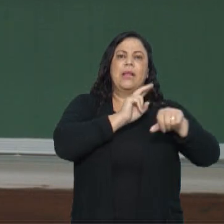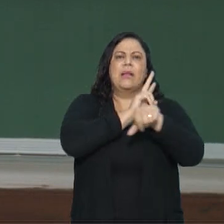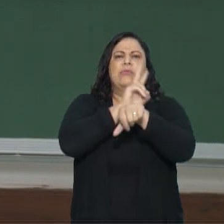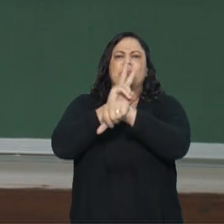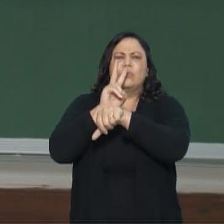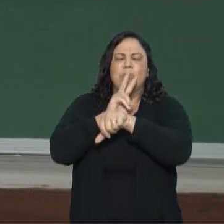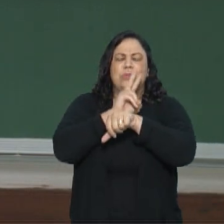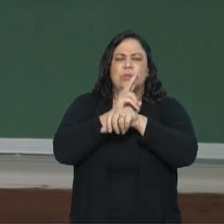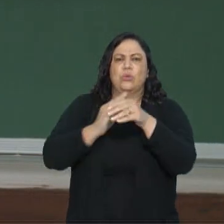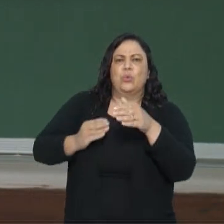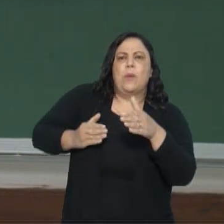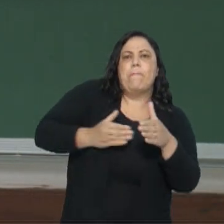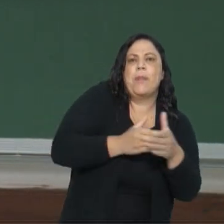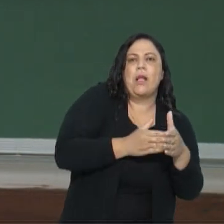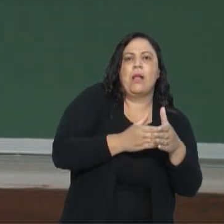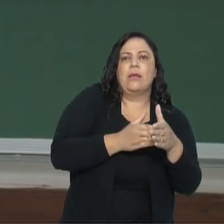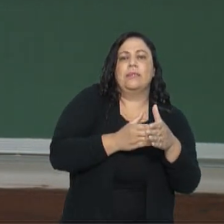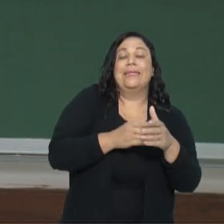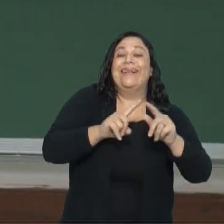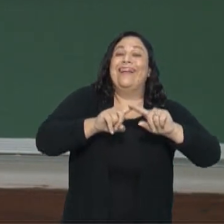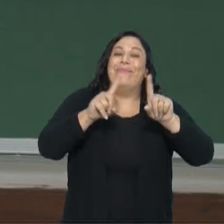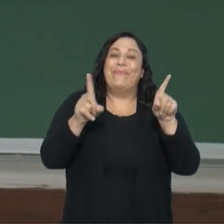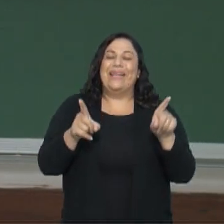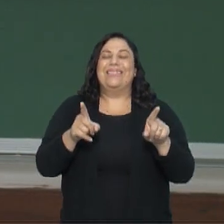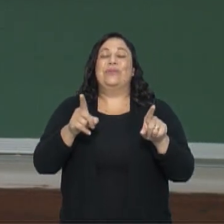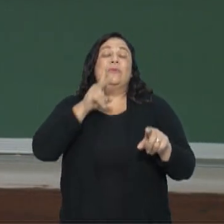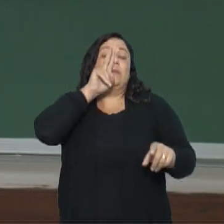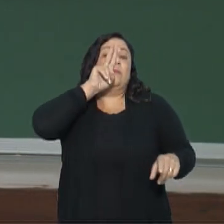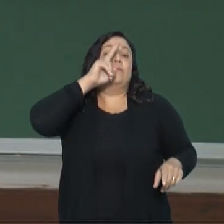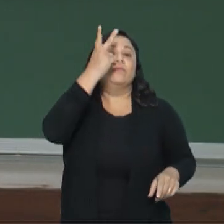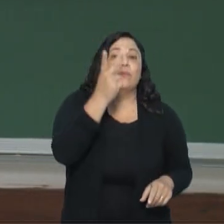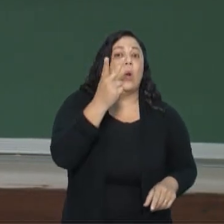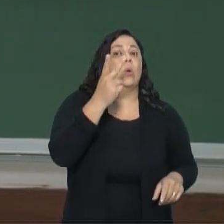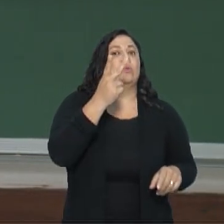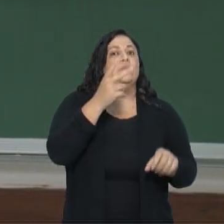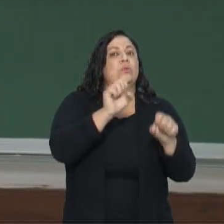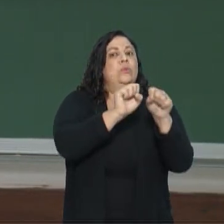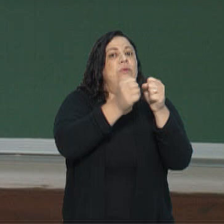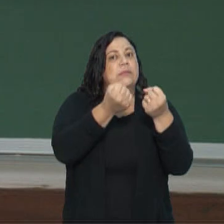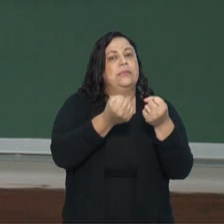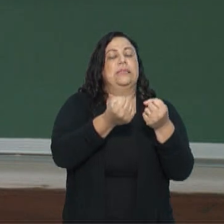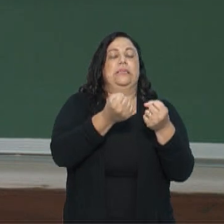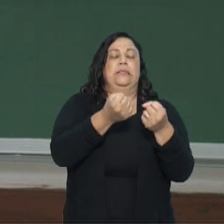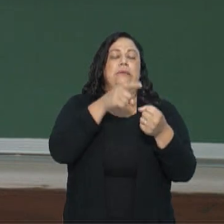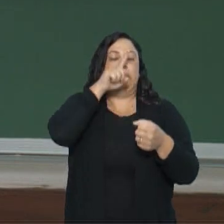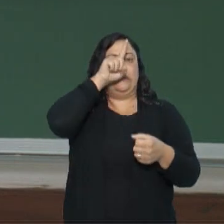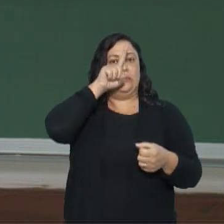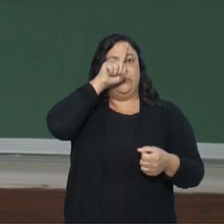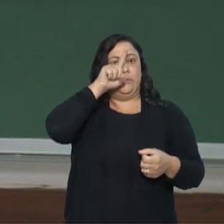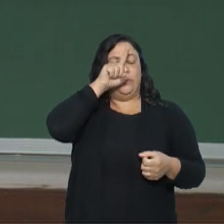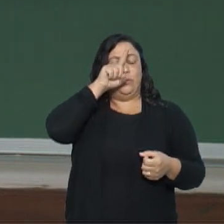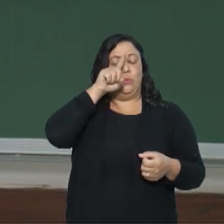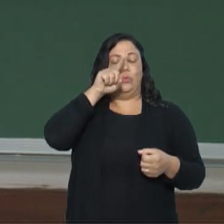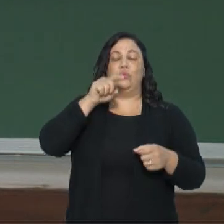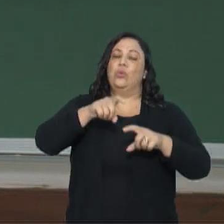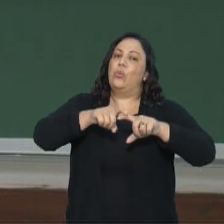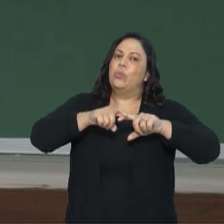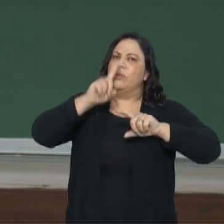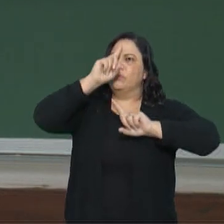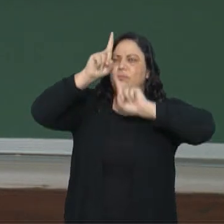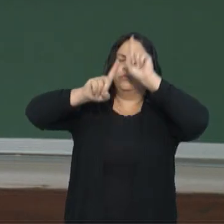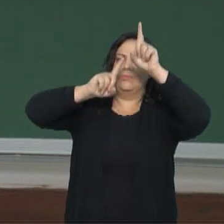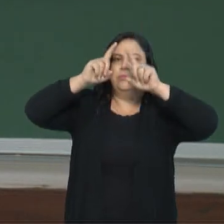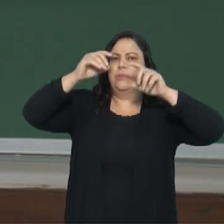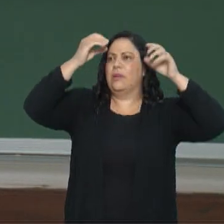muito forte, danifica. Por isso foi inventado o quê? O capacete que a gente conversou na outra aula. E eu